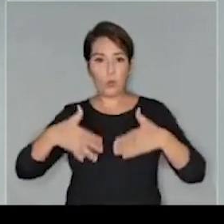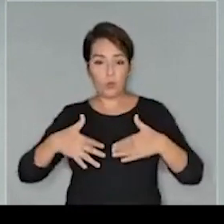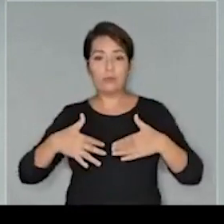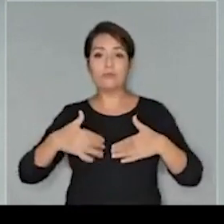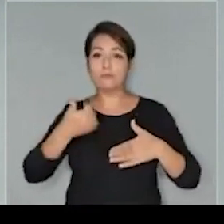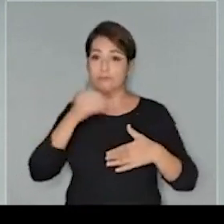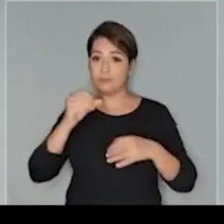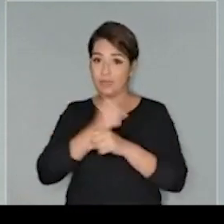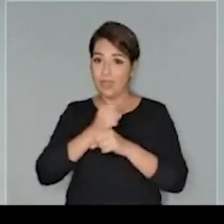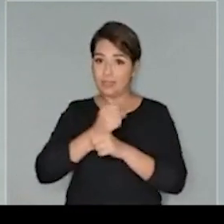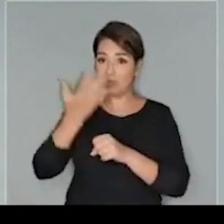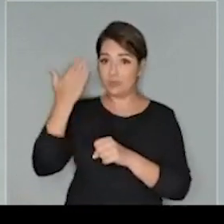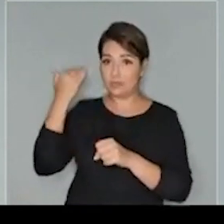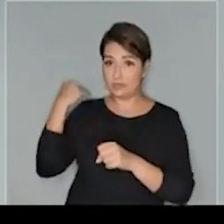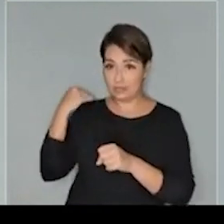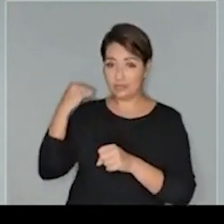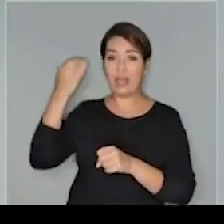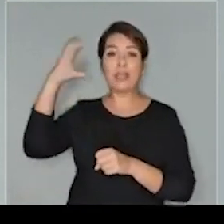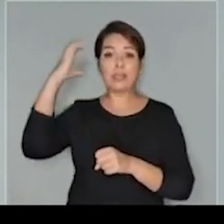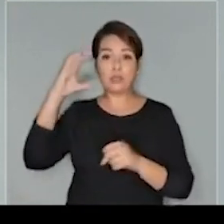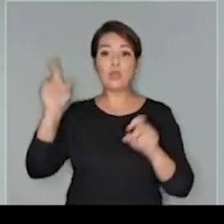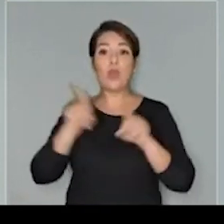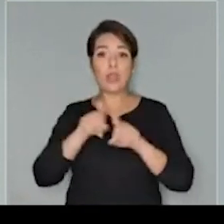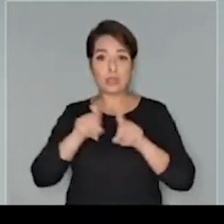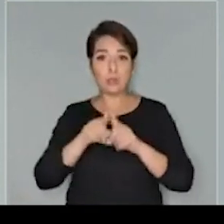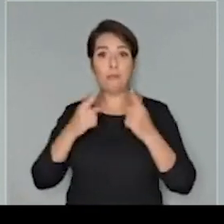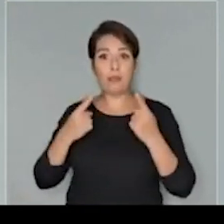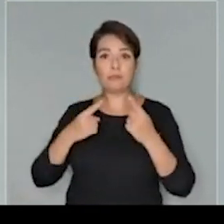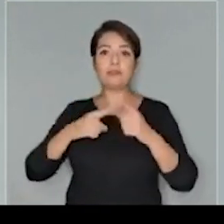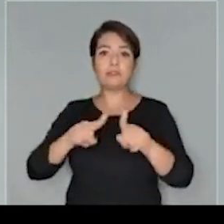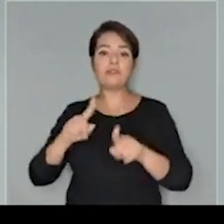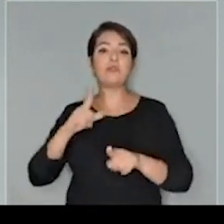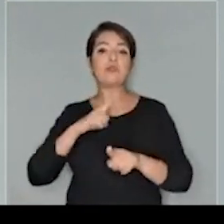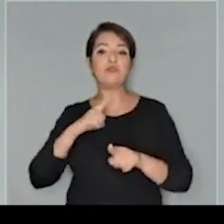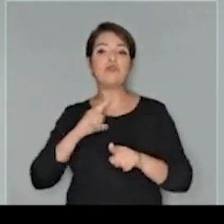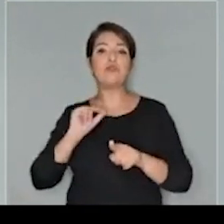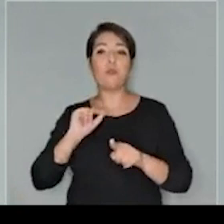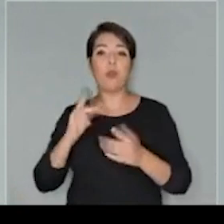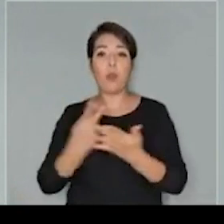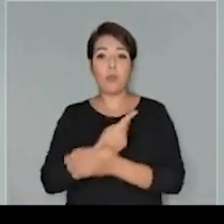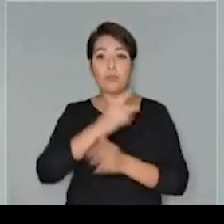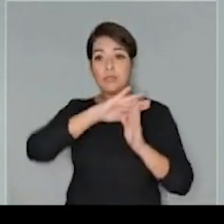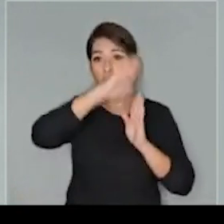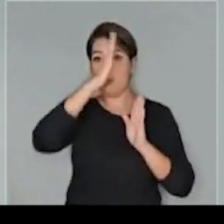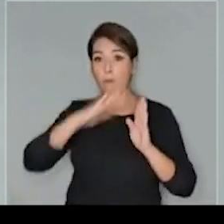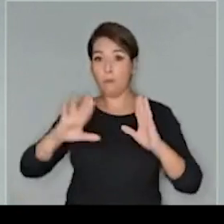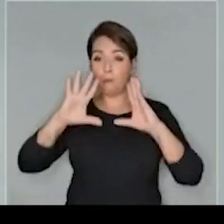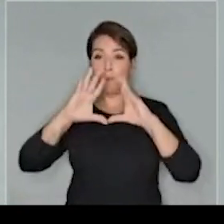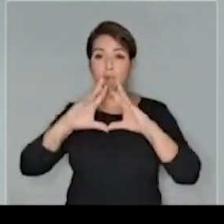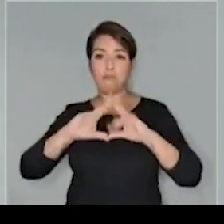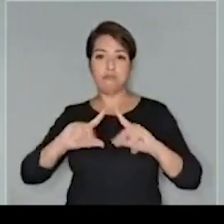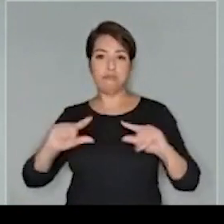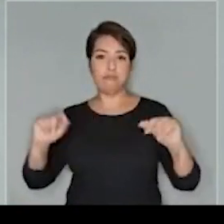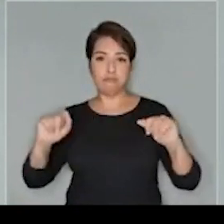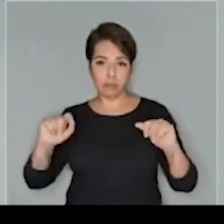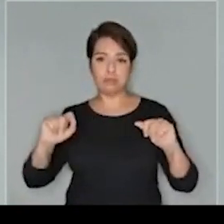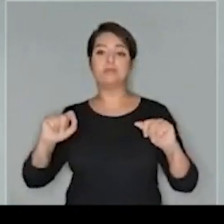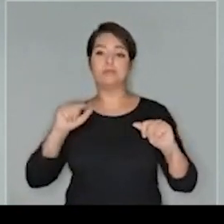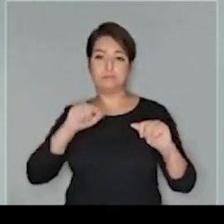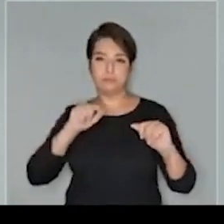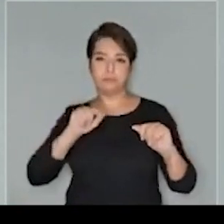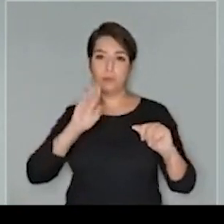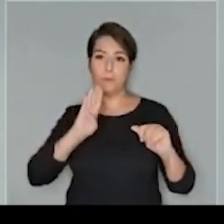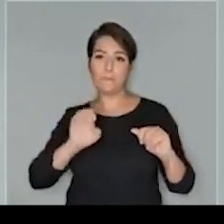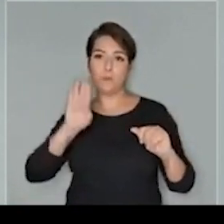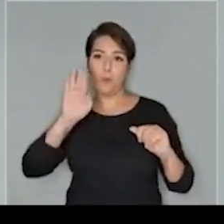há 10 anos atrás Niterói também era um grande desafio depois da tragédia do Morro bomba mas com